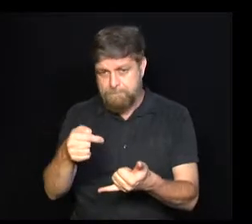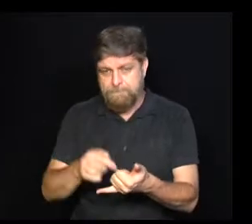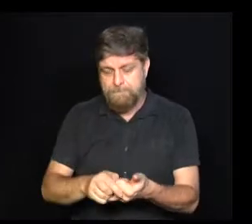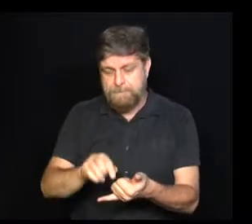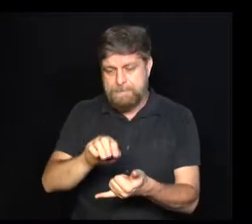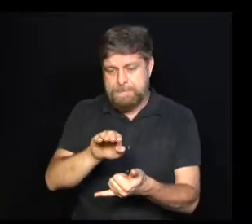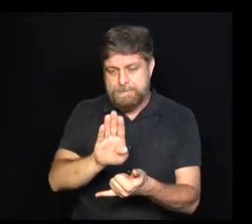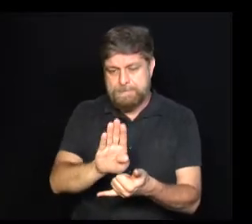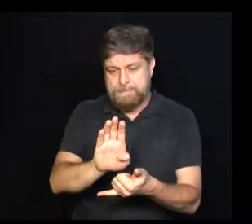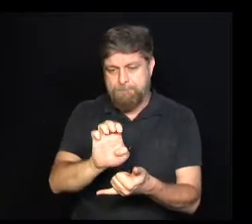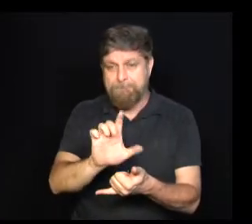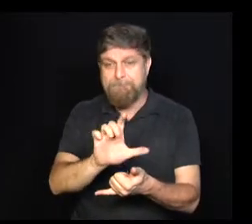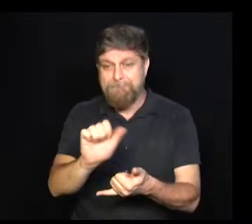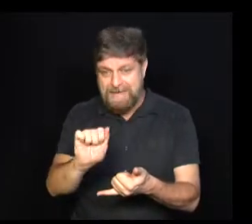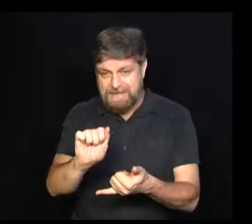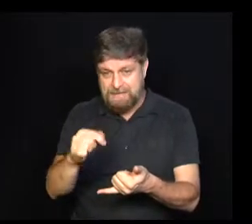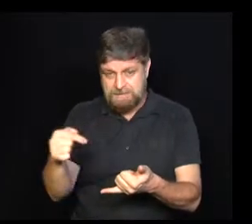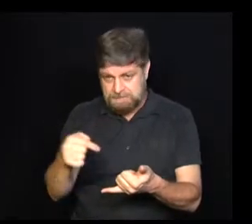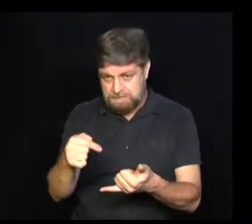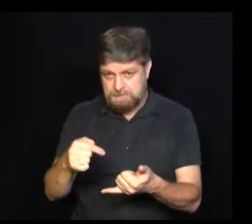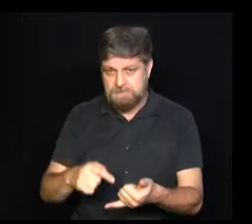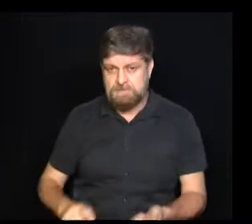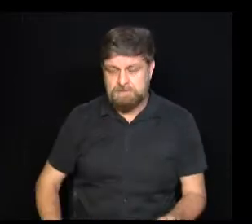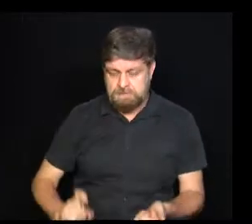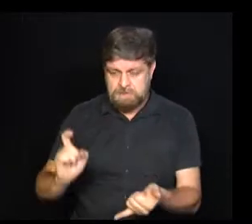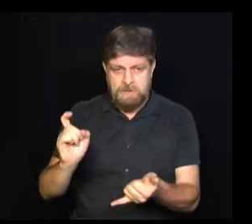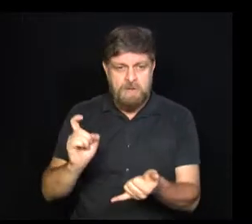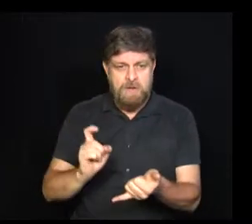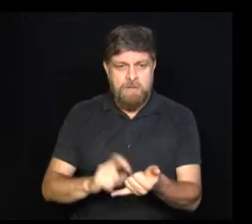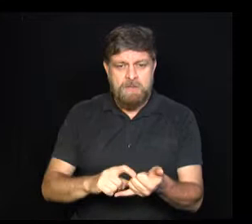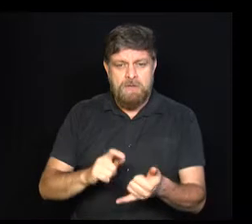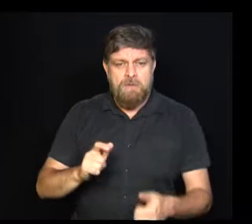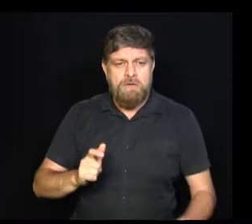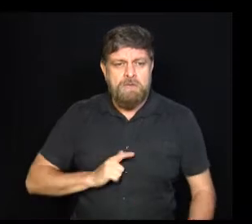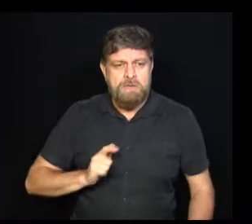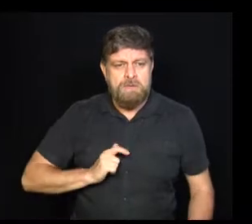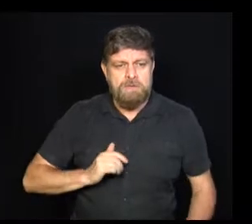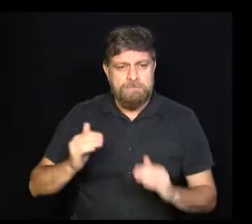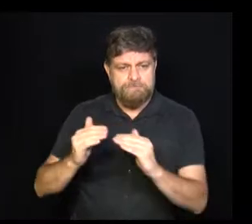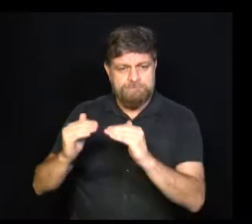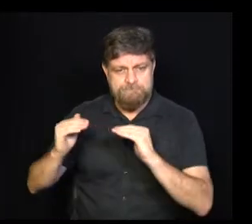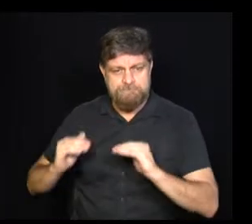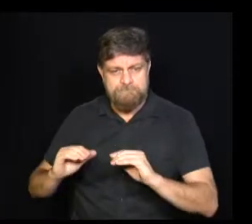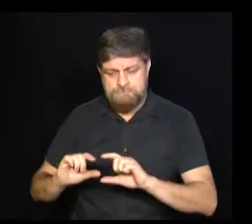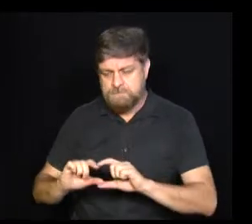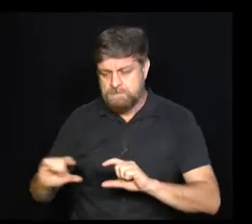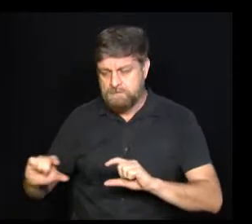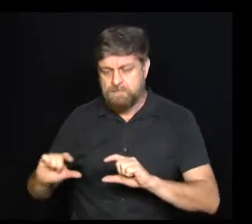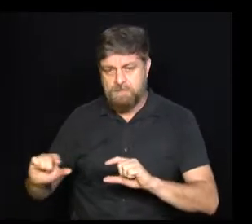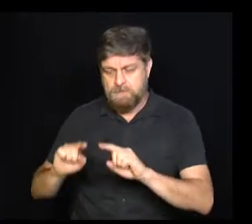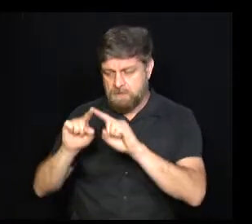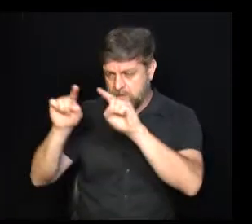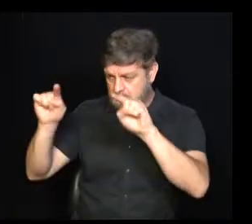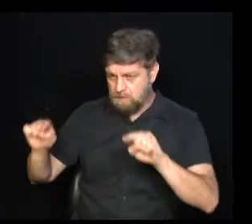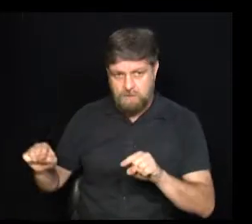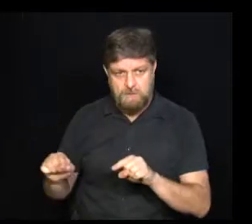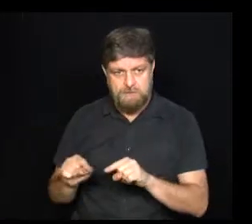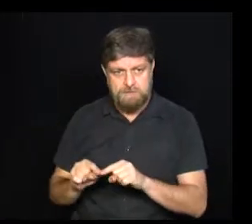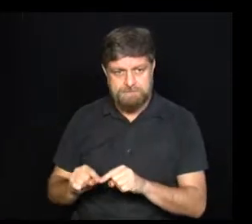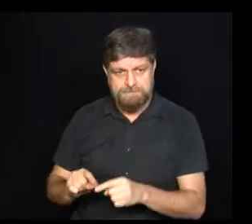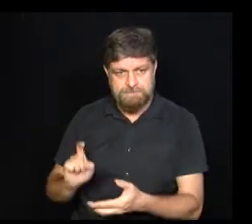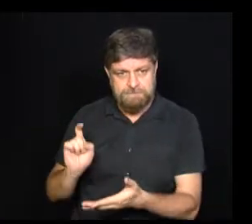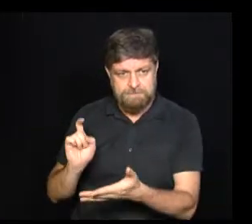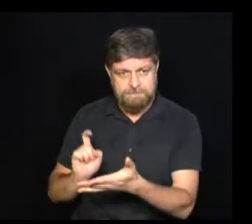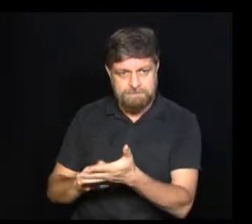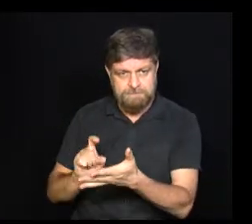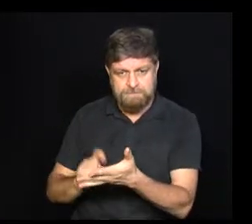o botão Bela, que é aquele botão que fica na extremidade inferior, ali no quadro do meio, a gente vê